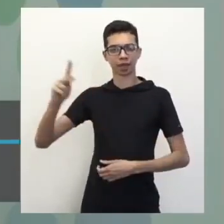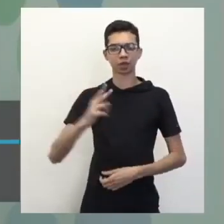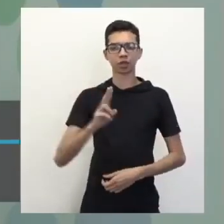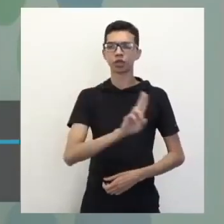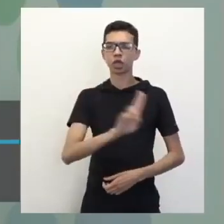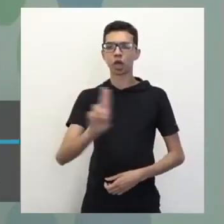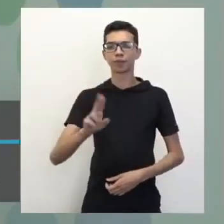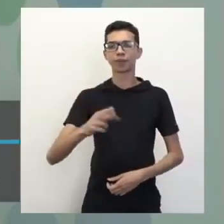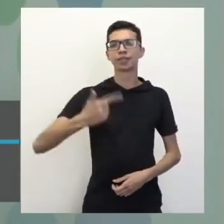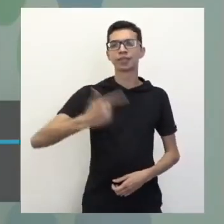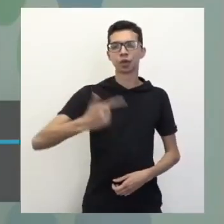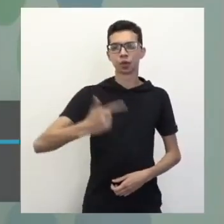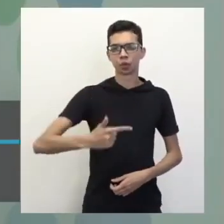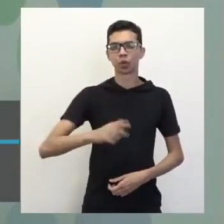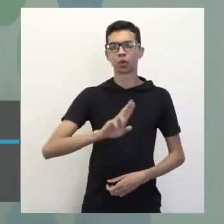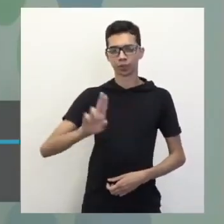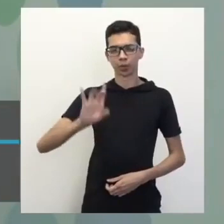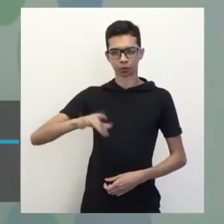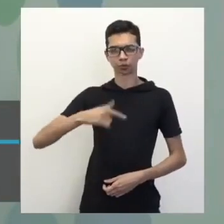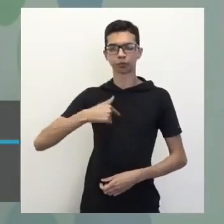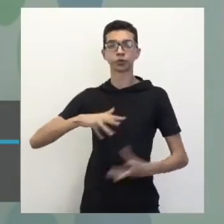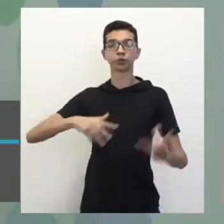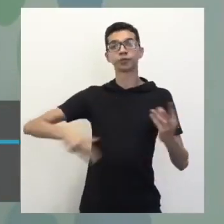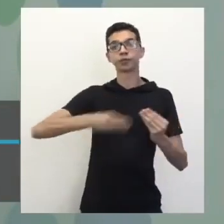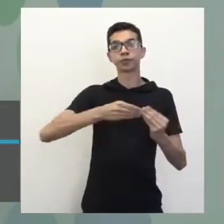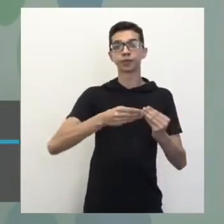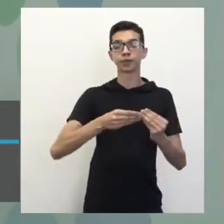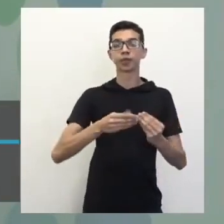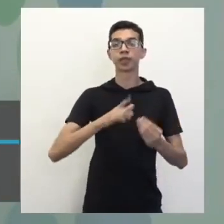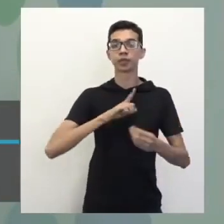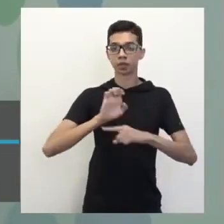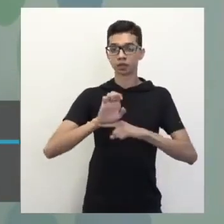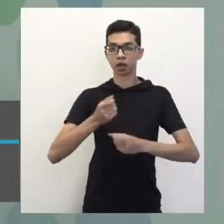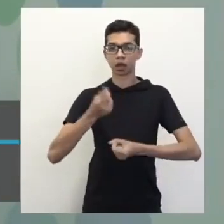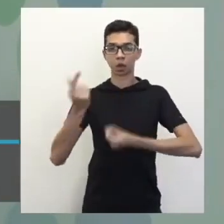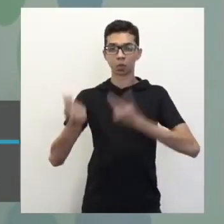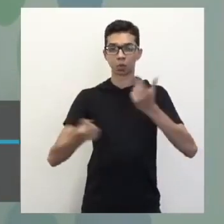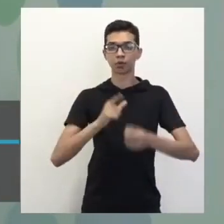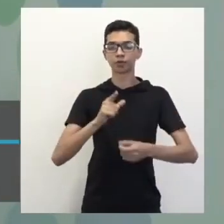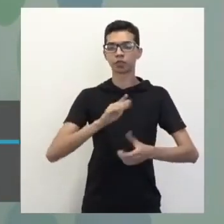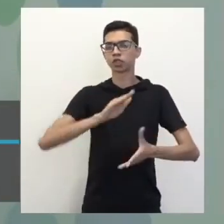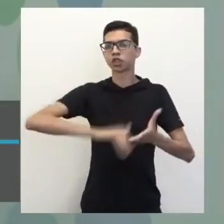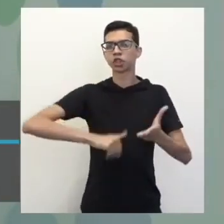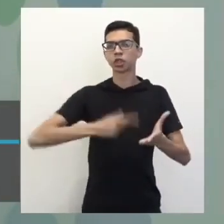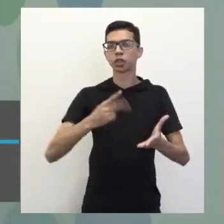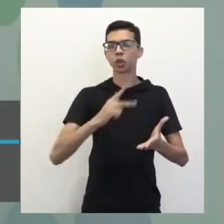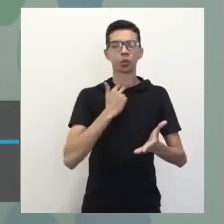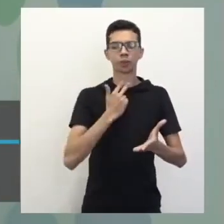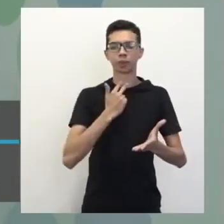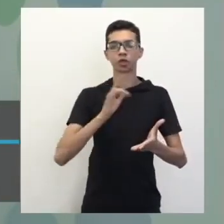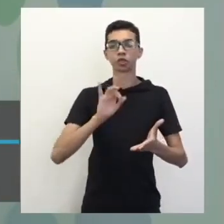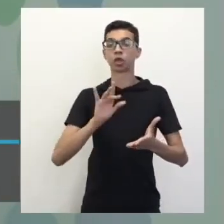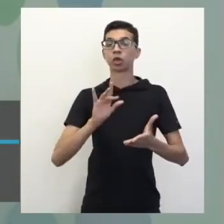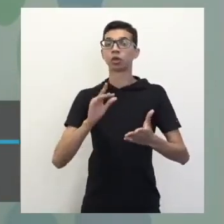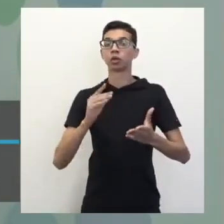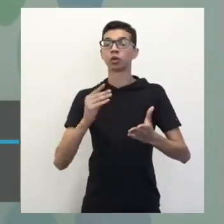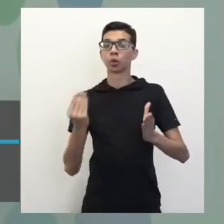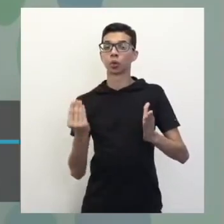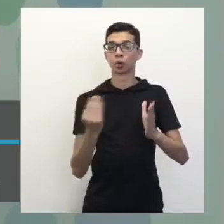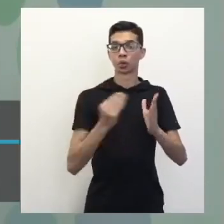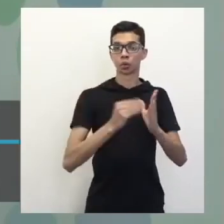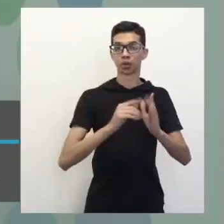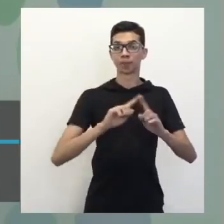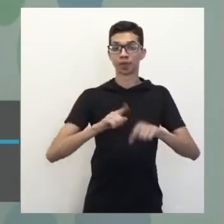exemplo no próprio Rio de Janeiro, você só pode acrescentar, você não pode tirar. E isso é muito recente, porque antigamente